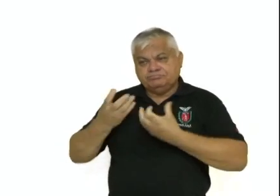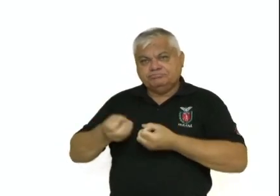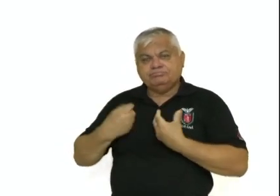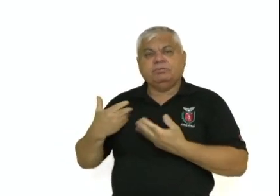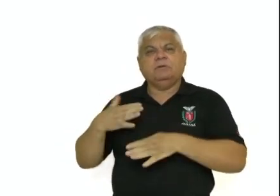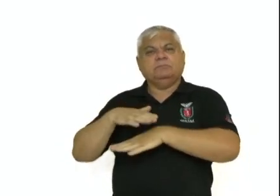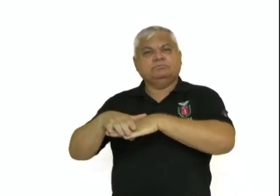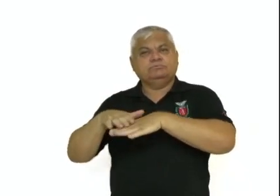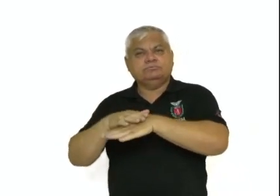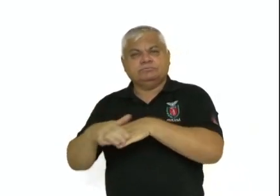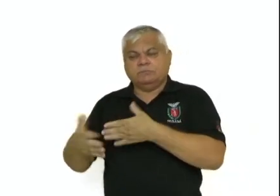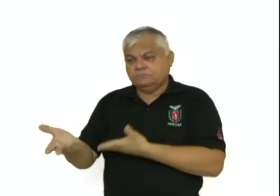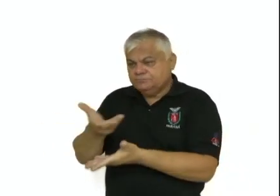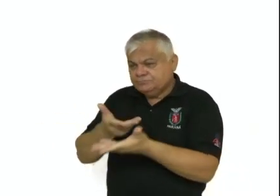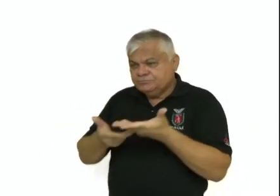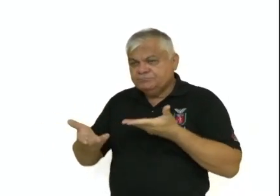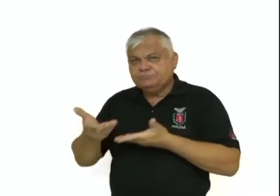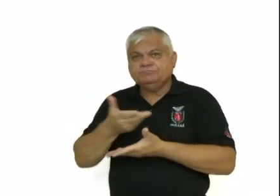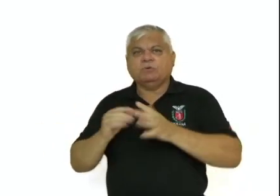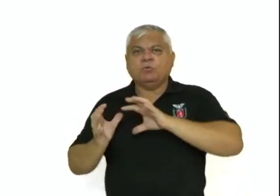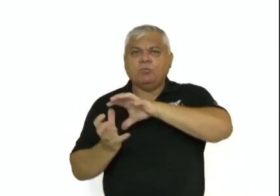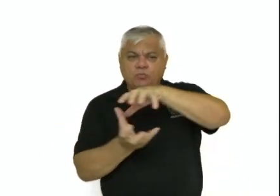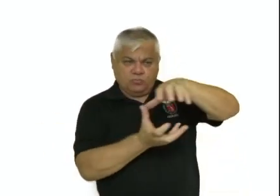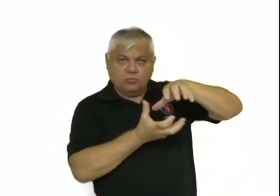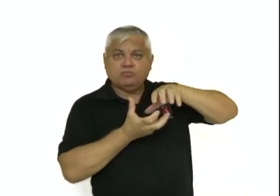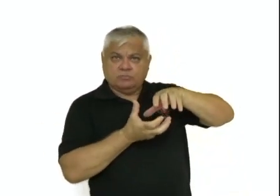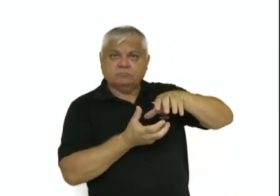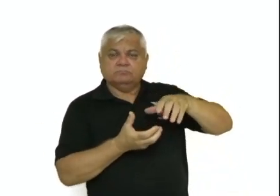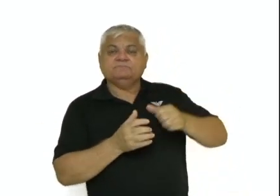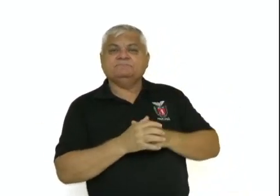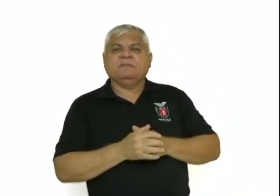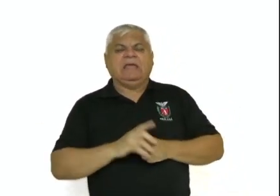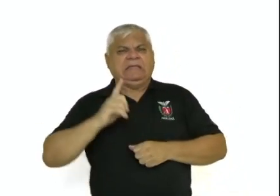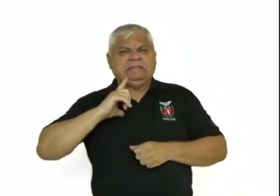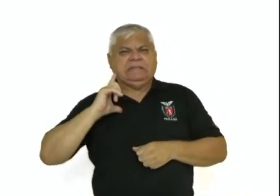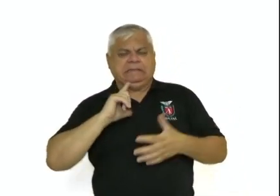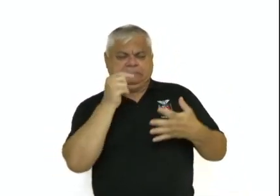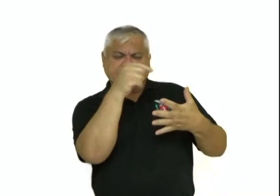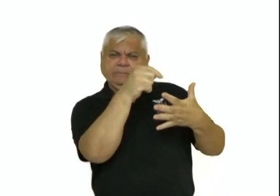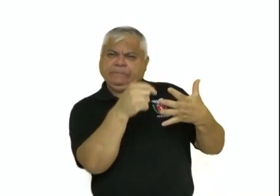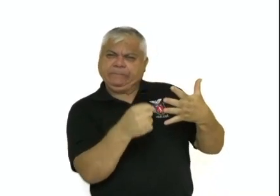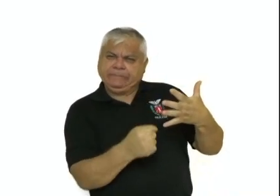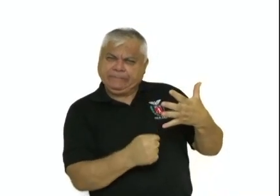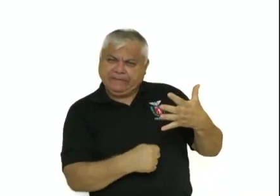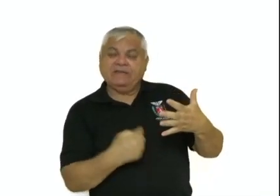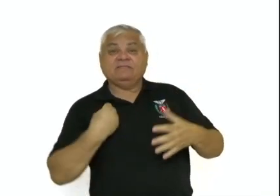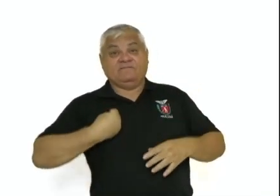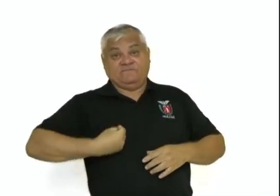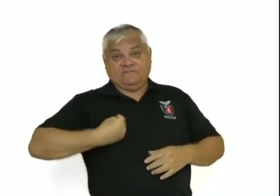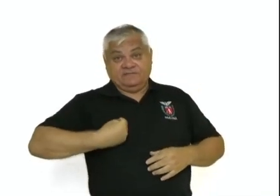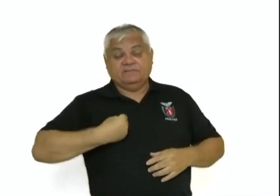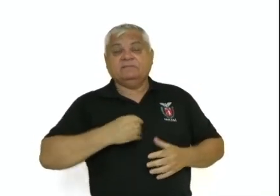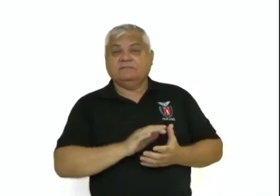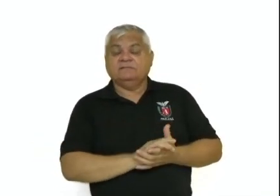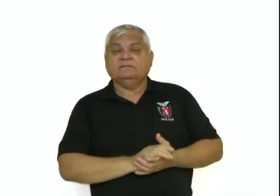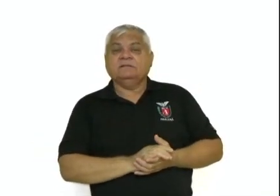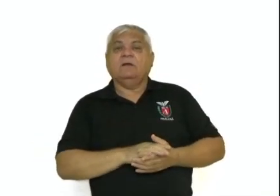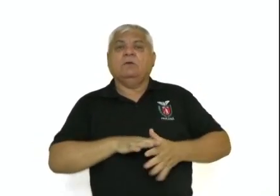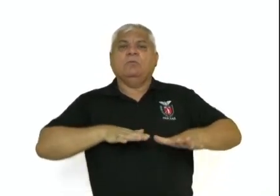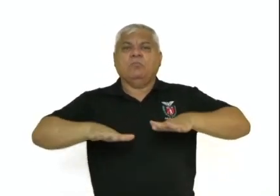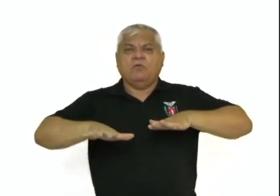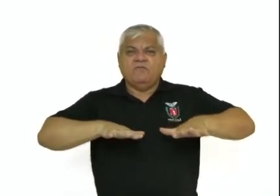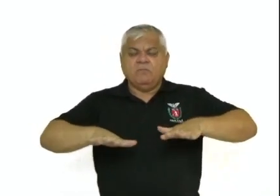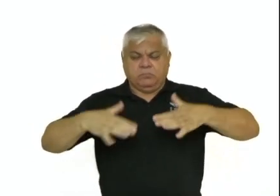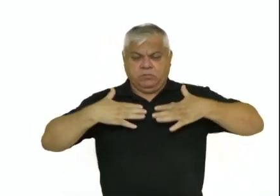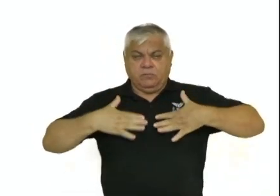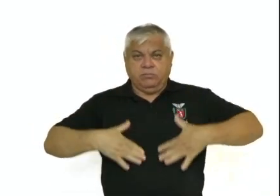relacionamos com o outro e com o mundo. Assume diversas funções ao longo de nossa vida. Então esse corpo, esse movimento, ele vai ter um